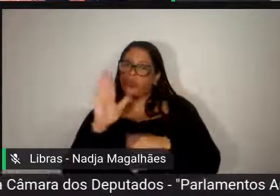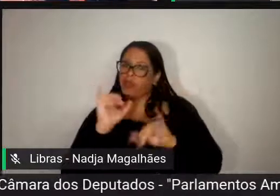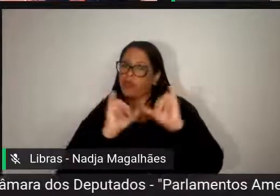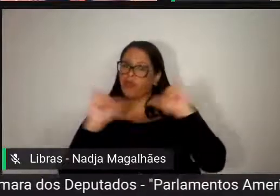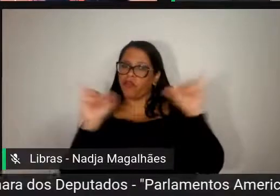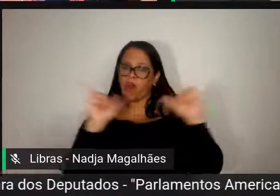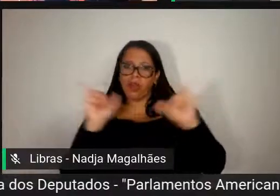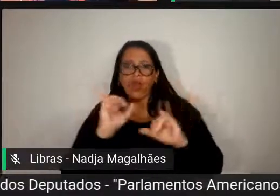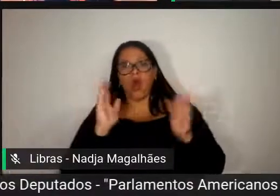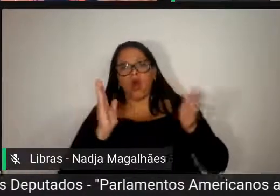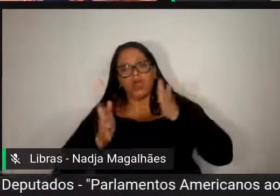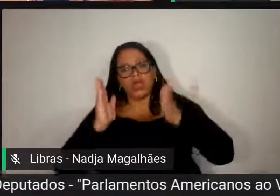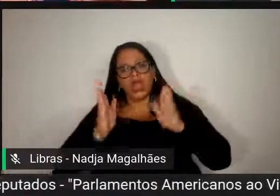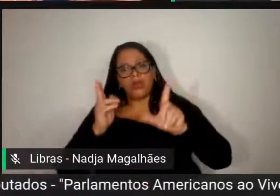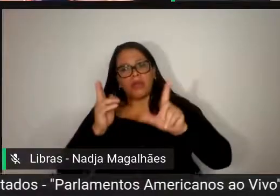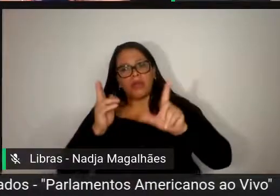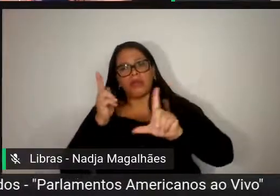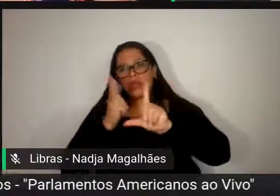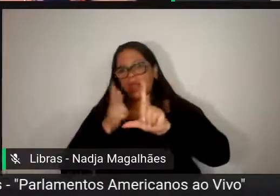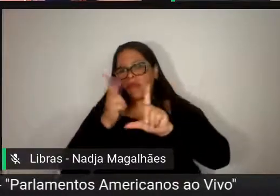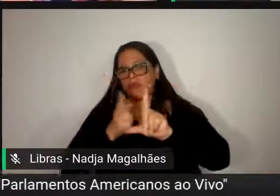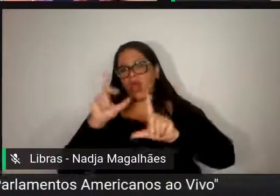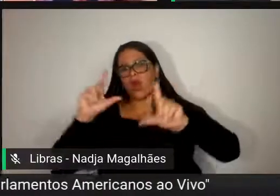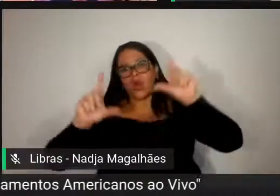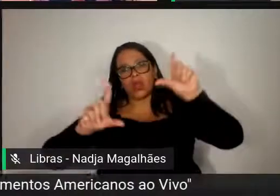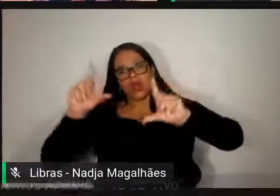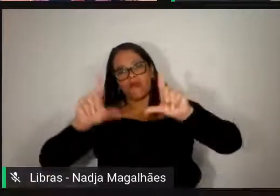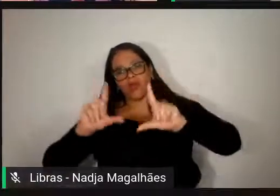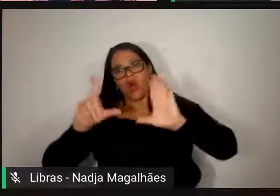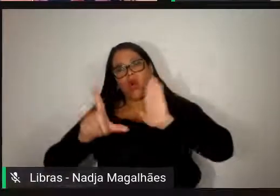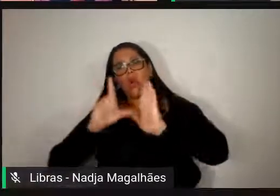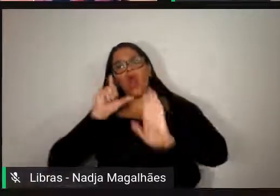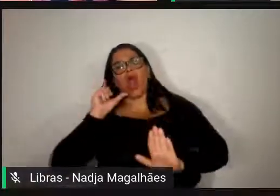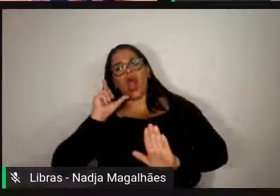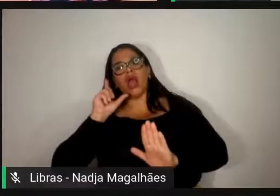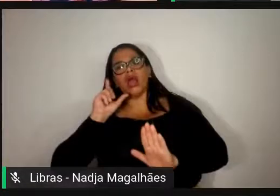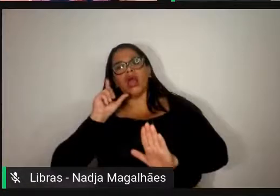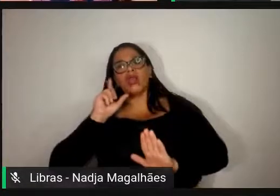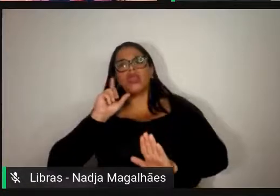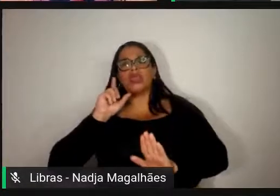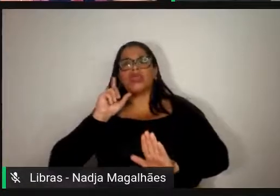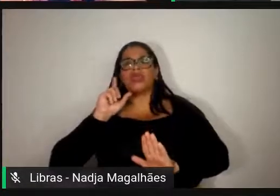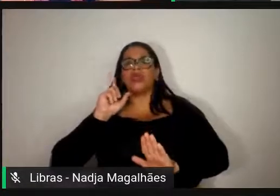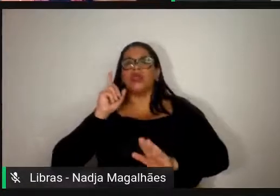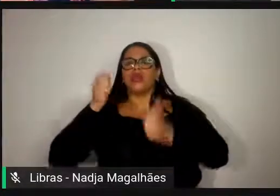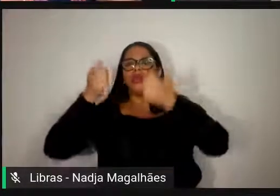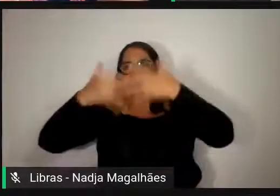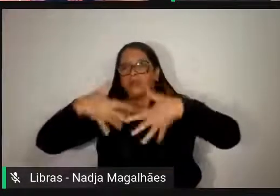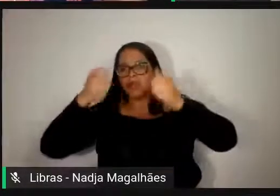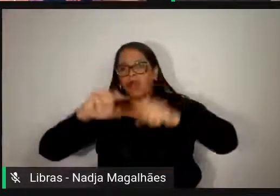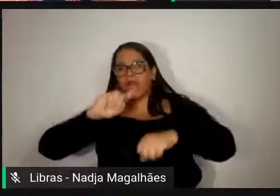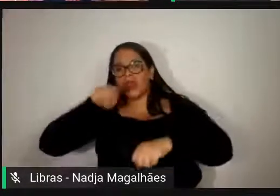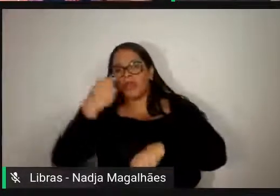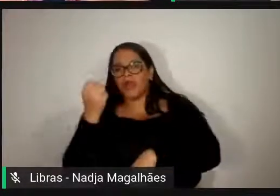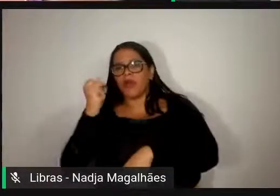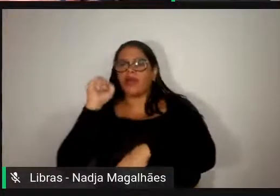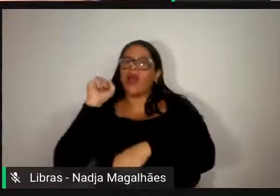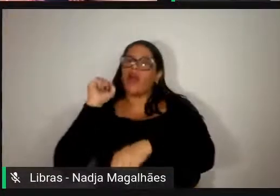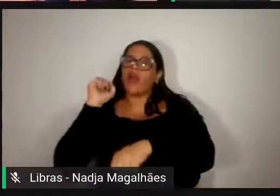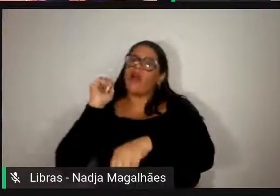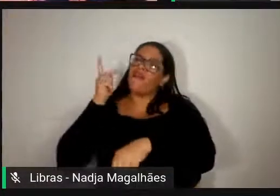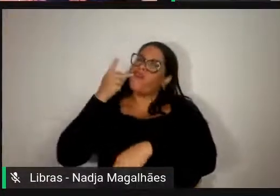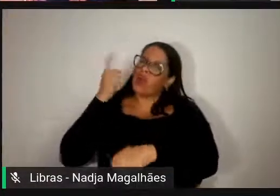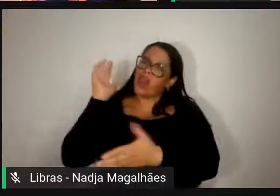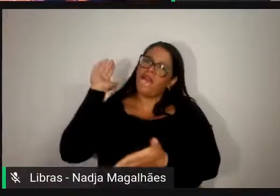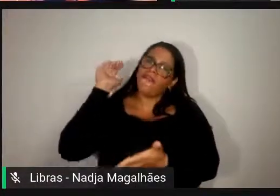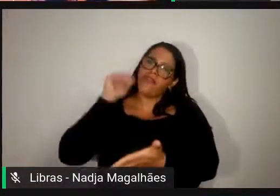qualquer momento da transmissão, mesmo que seja, por exemplo, antes da transmissão falou alguma coisa e depois no final falou outra coisa e no